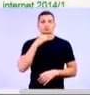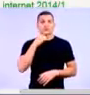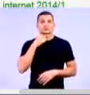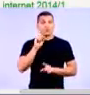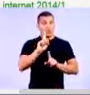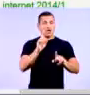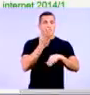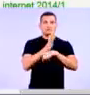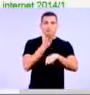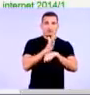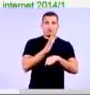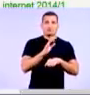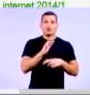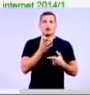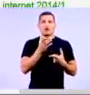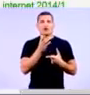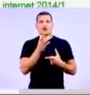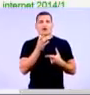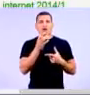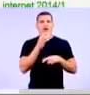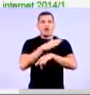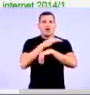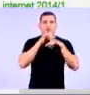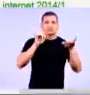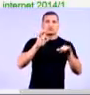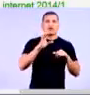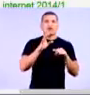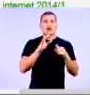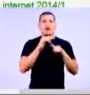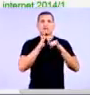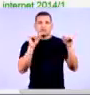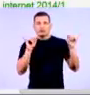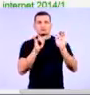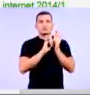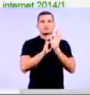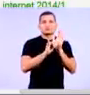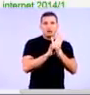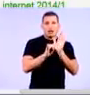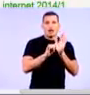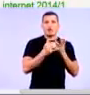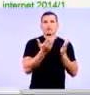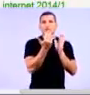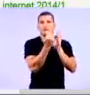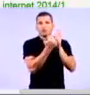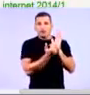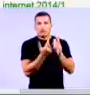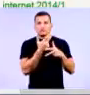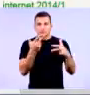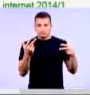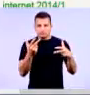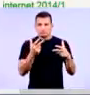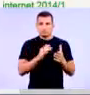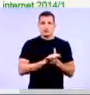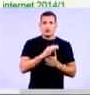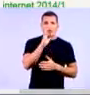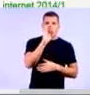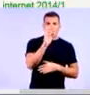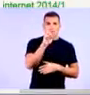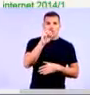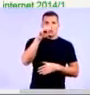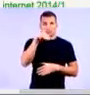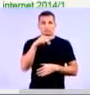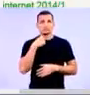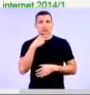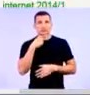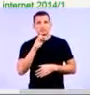são postados avisos, editais dos programas de assistência educando. E o fórum de dúvidas e tutoria é